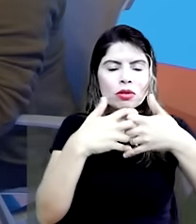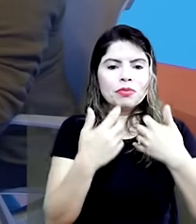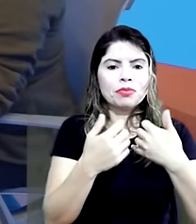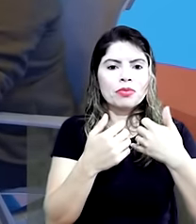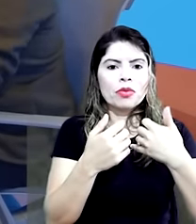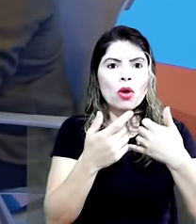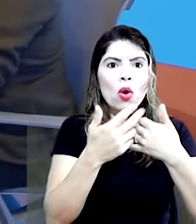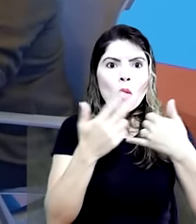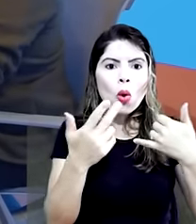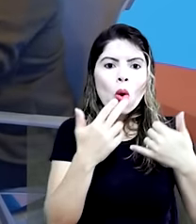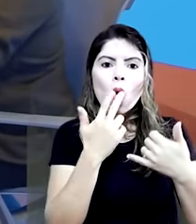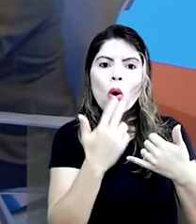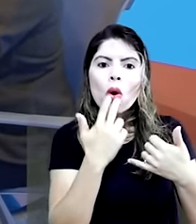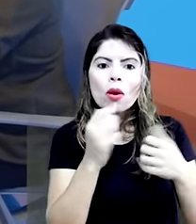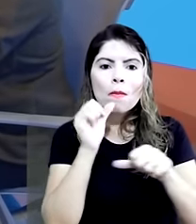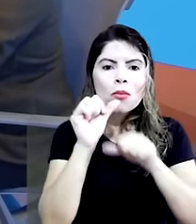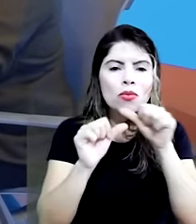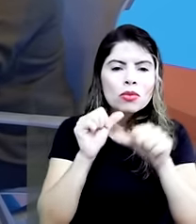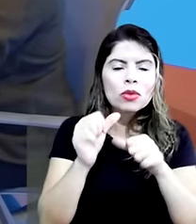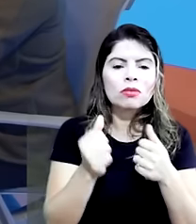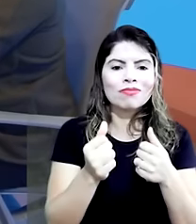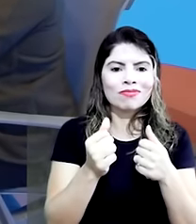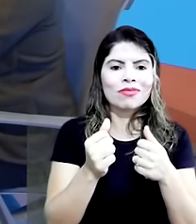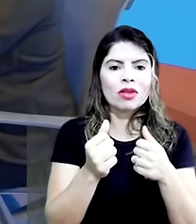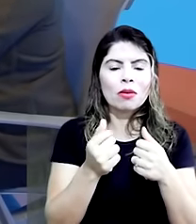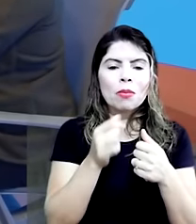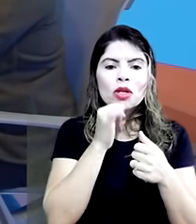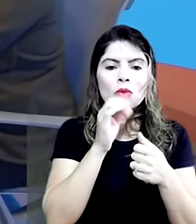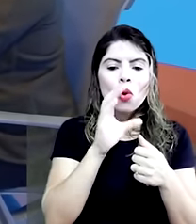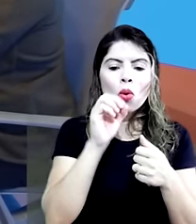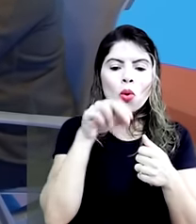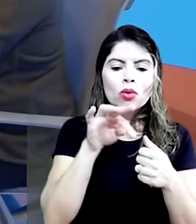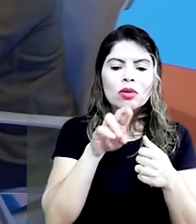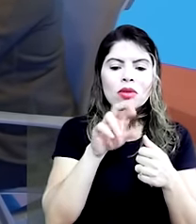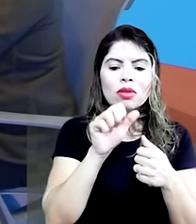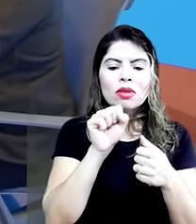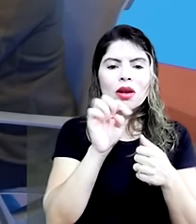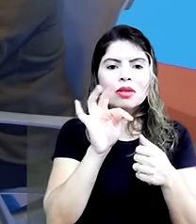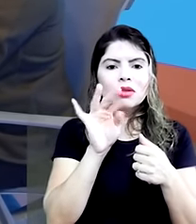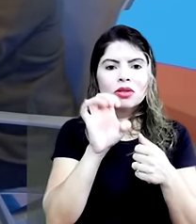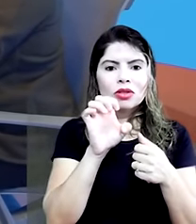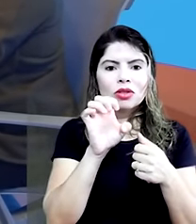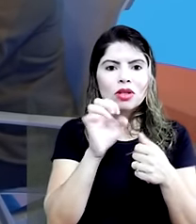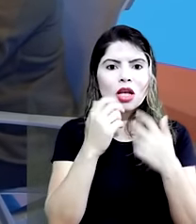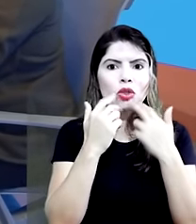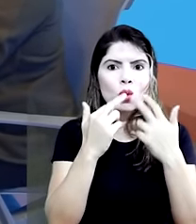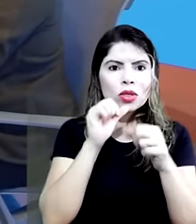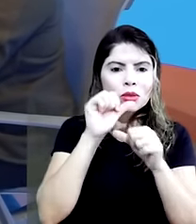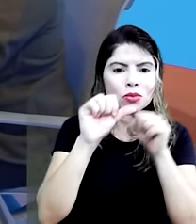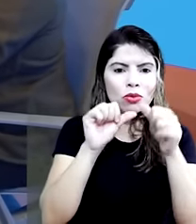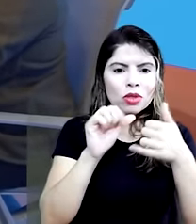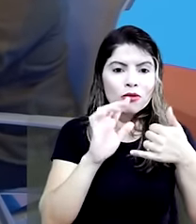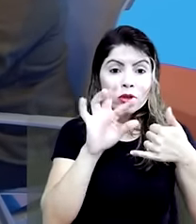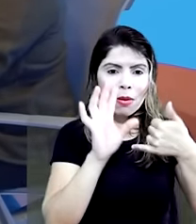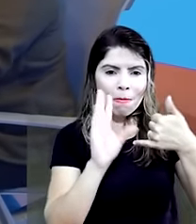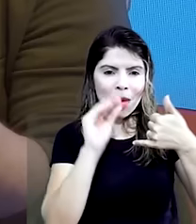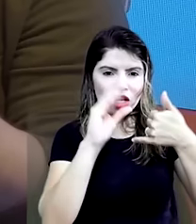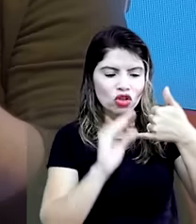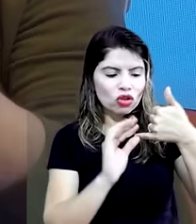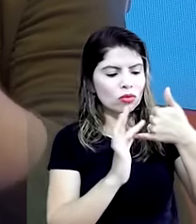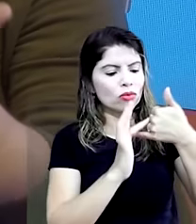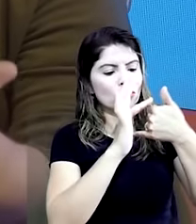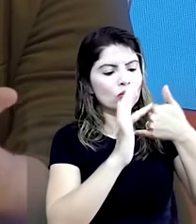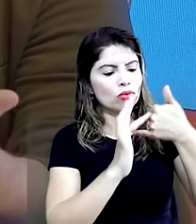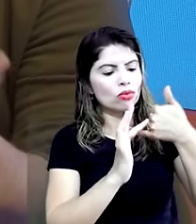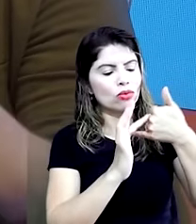pouco mais você pega por exemplo o contraste ele vai criar uma diferenciação entre as cores entre as coisas entre os tons entre a